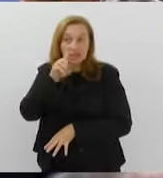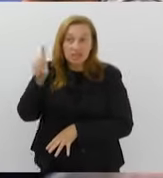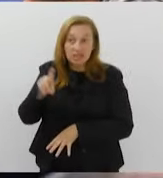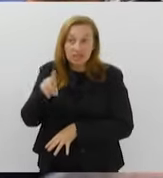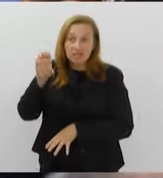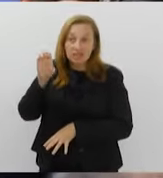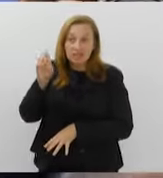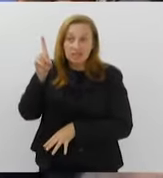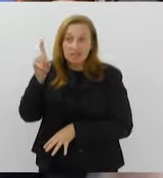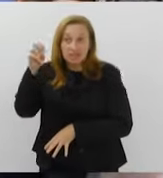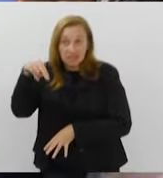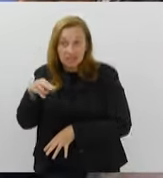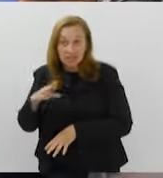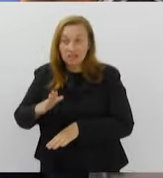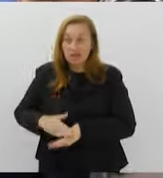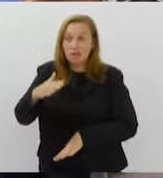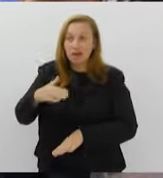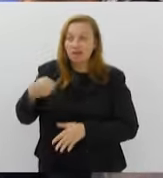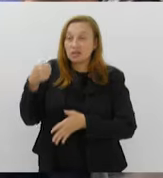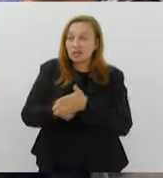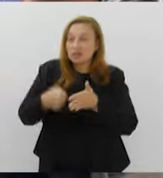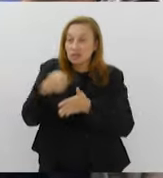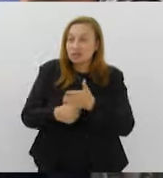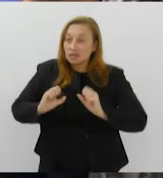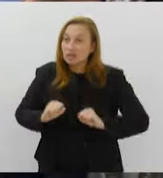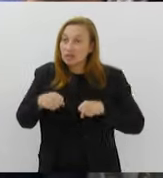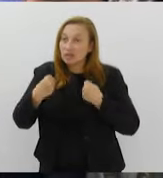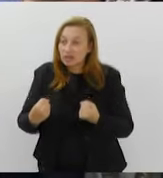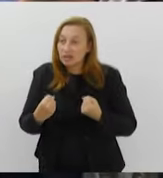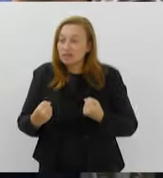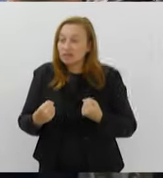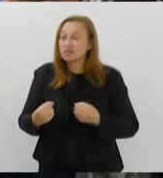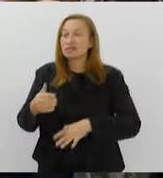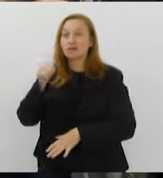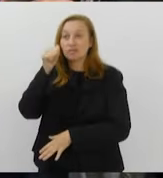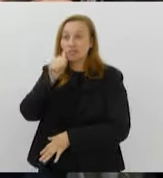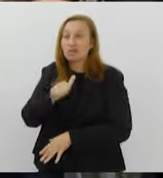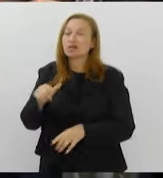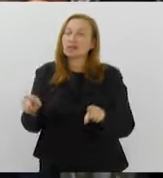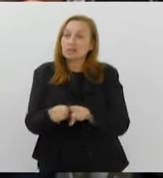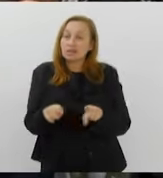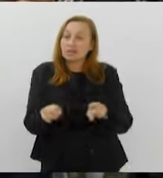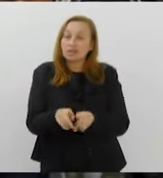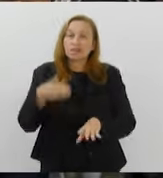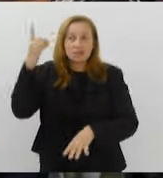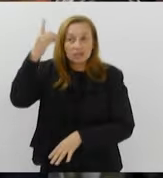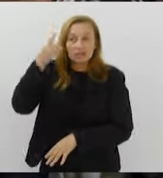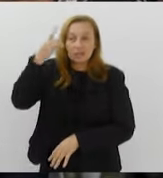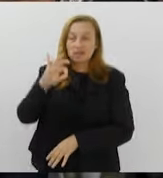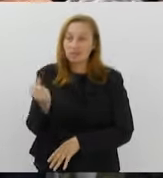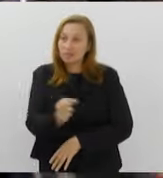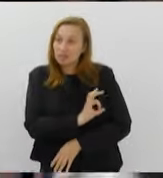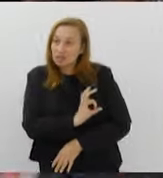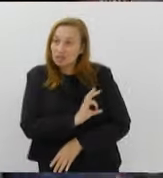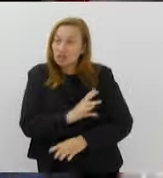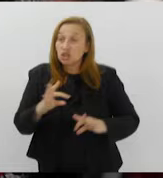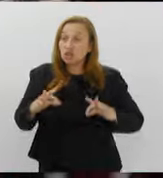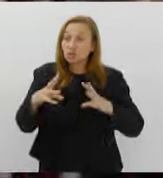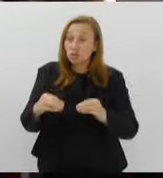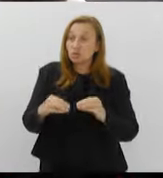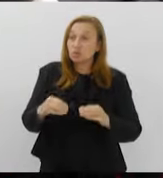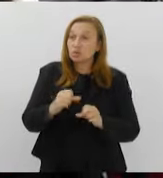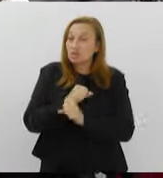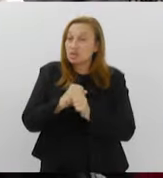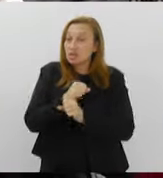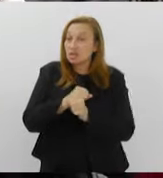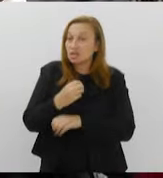mais combativas lutadoras em defesa da emancipação das mulheres, e também da deputada Marta Rocha, que em todos os anos que teve